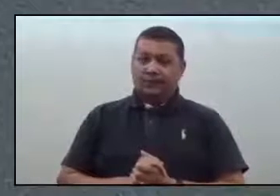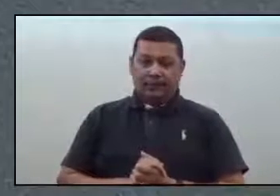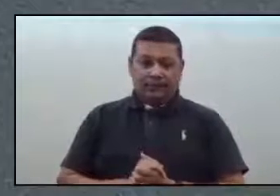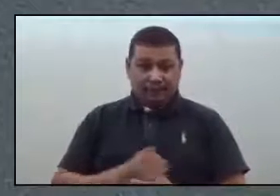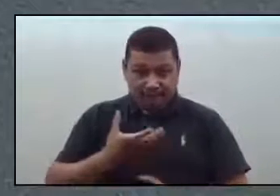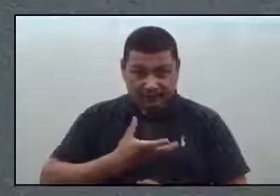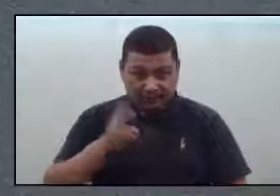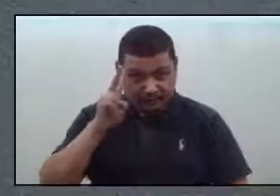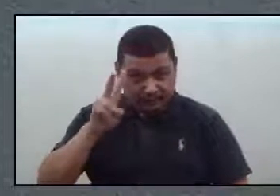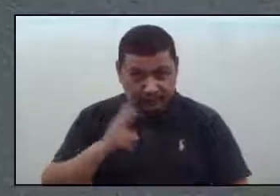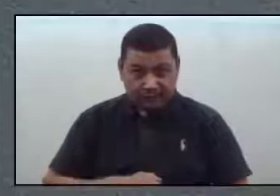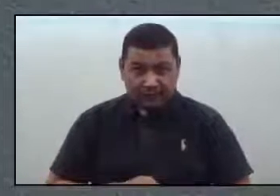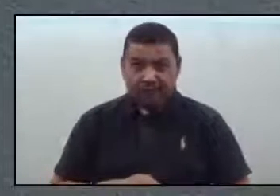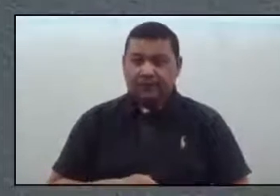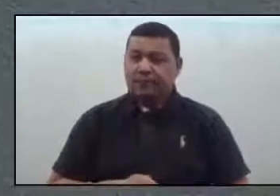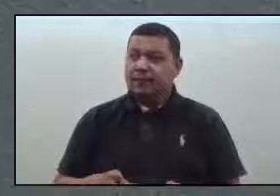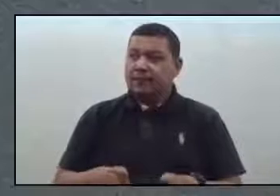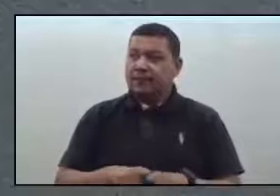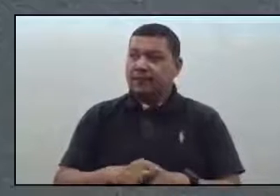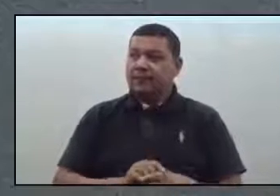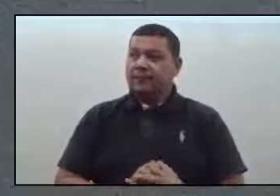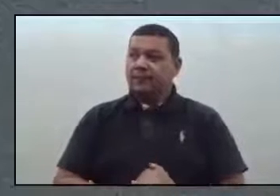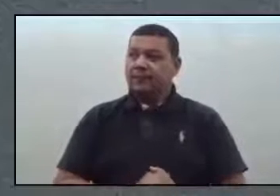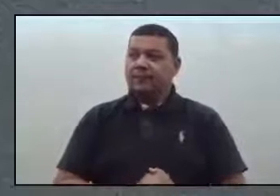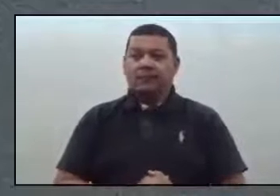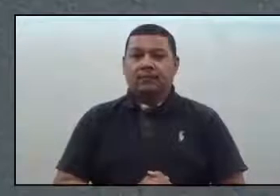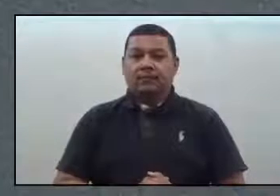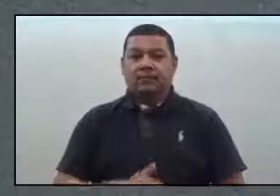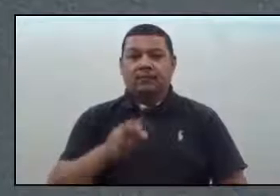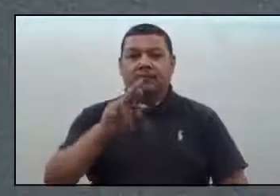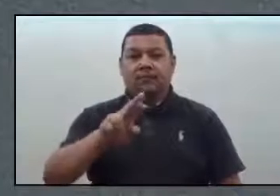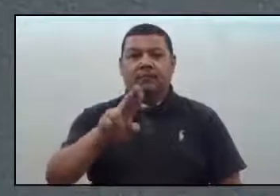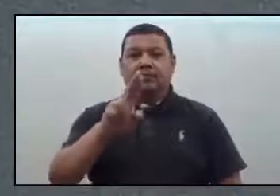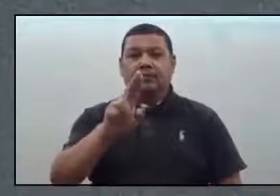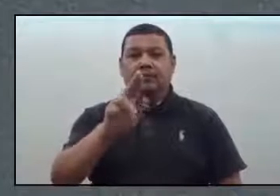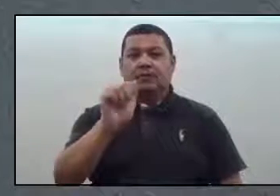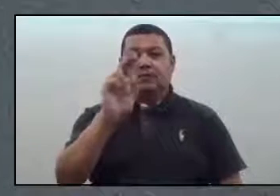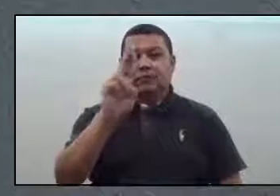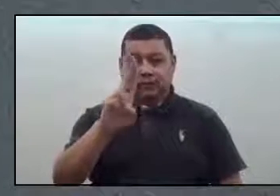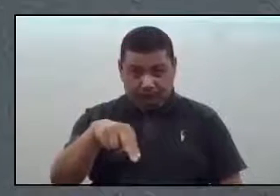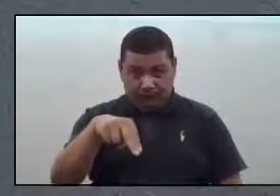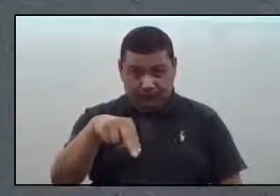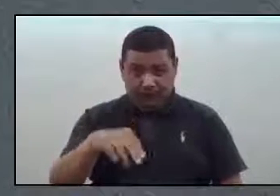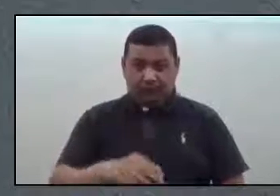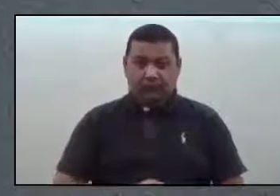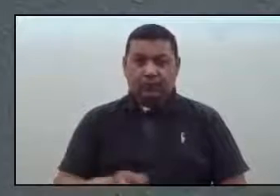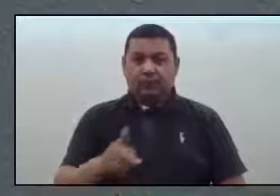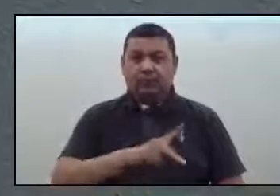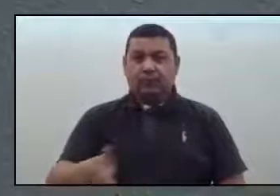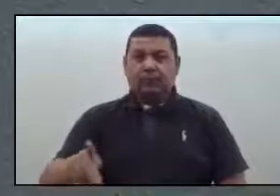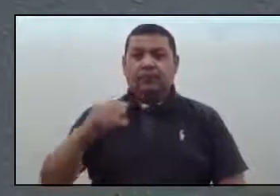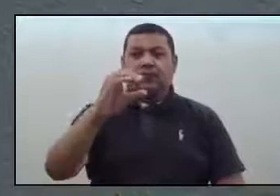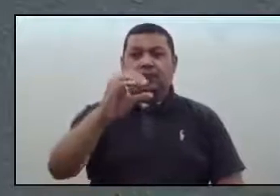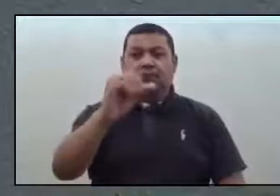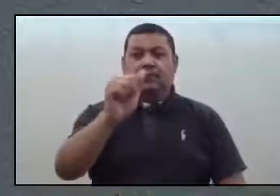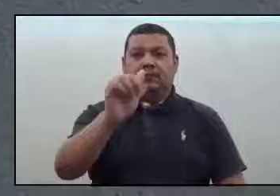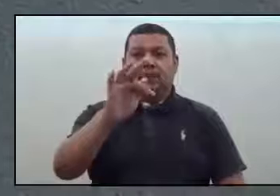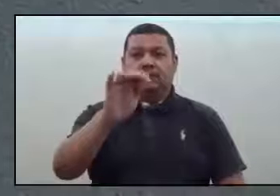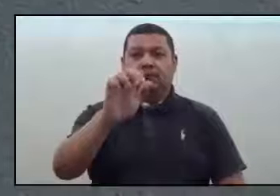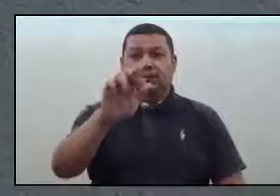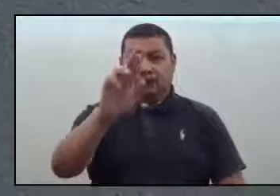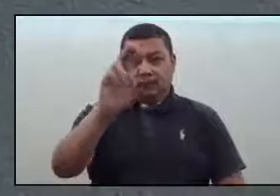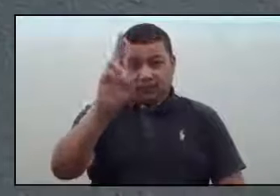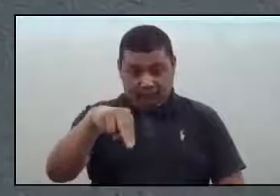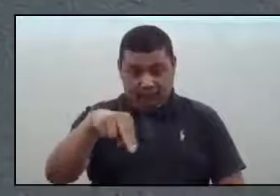aqui lembrar e agradecer o Juan Travaim, que é o presidente da Caferon, O Tuta, presidente da